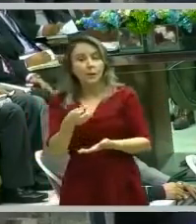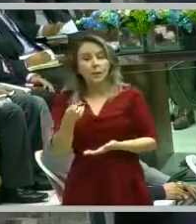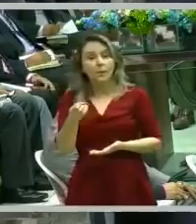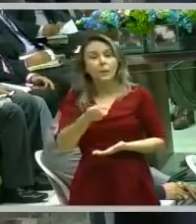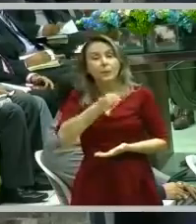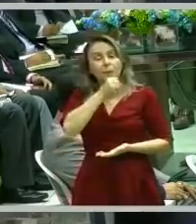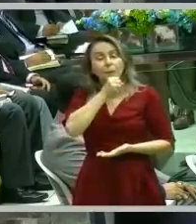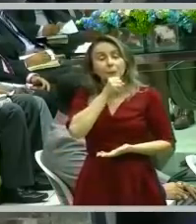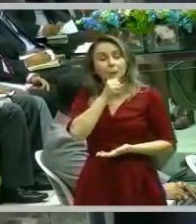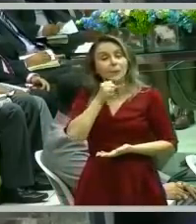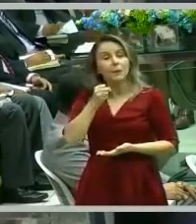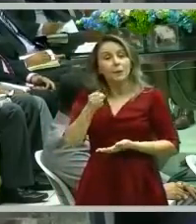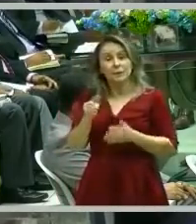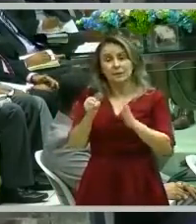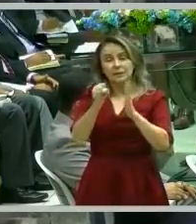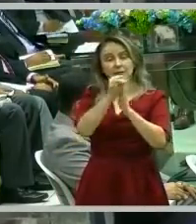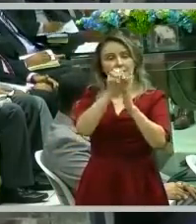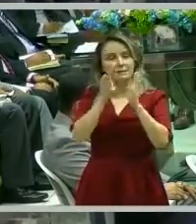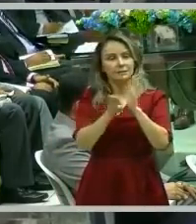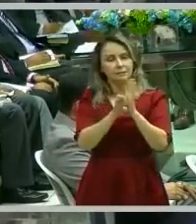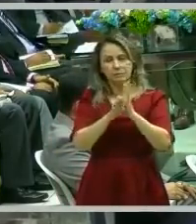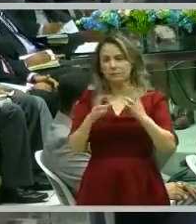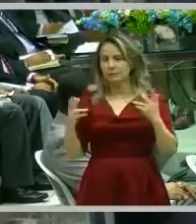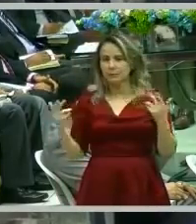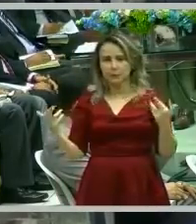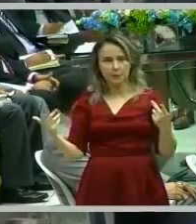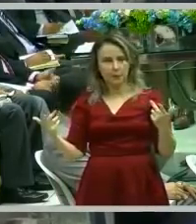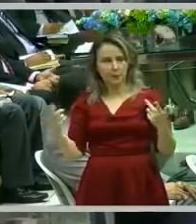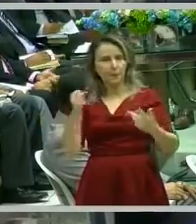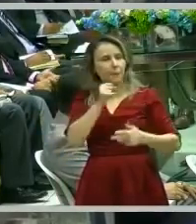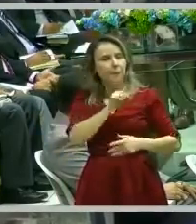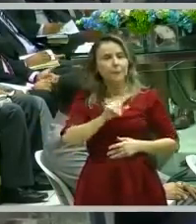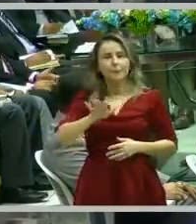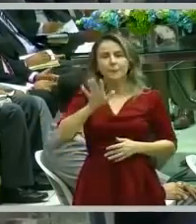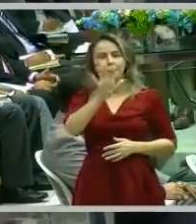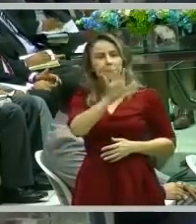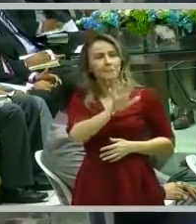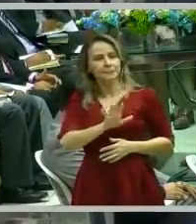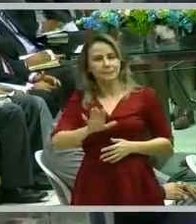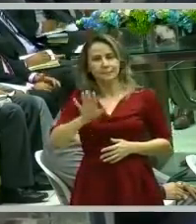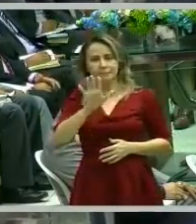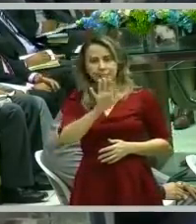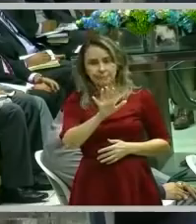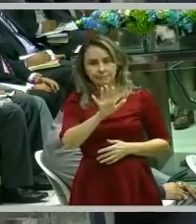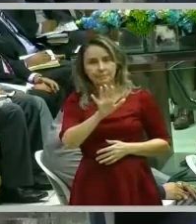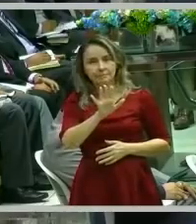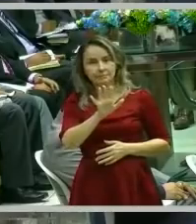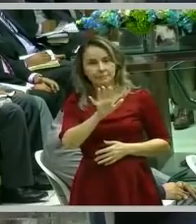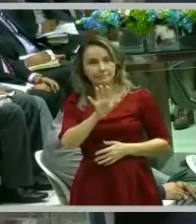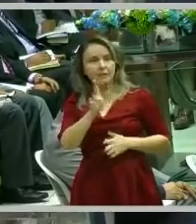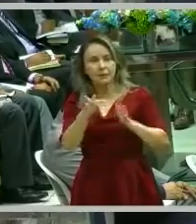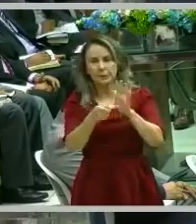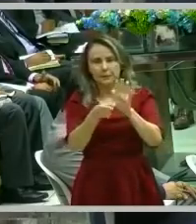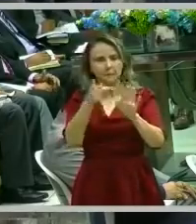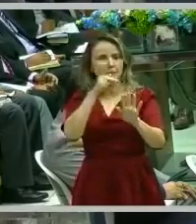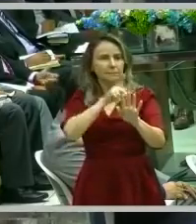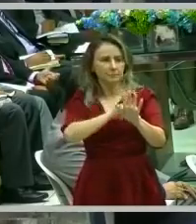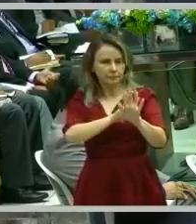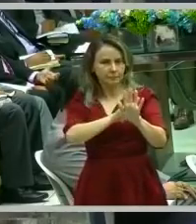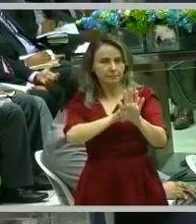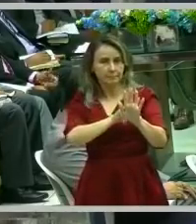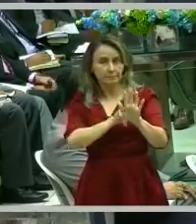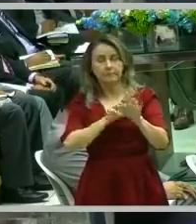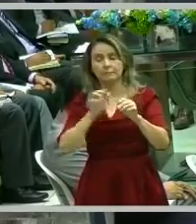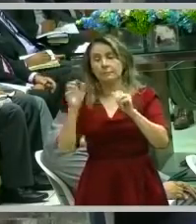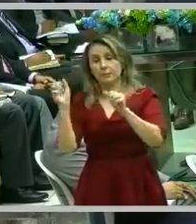em símbolos, é o mesmo evangelho em figuras, é o mesmo evangelho em alegorias.